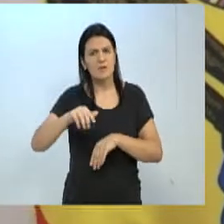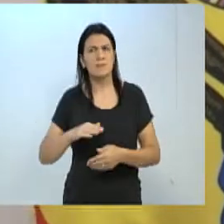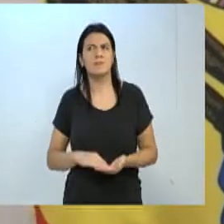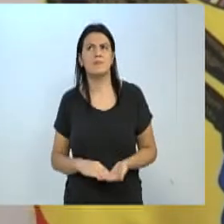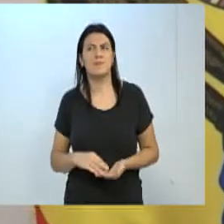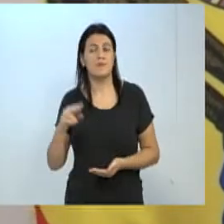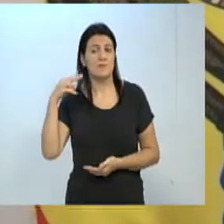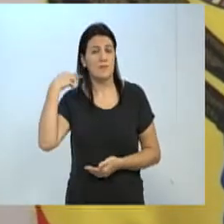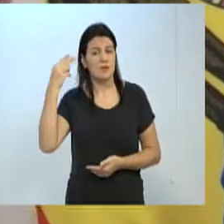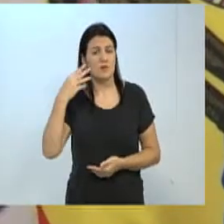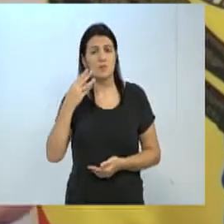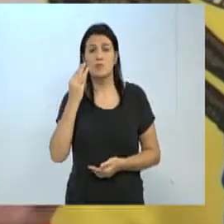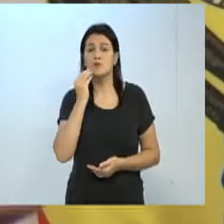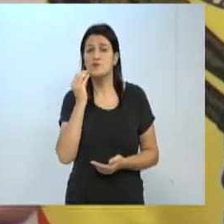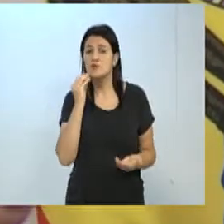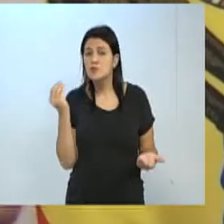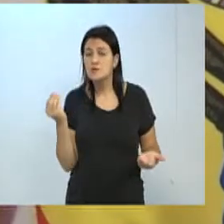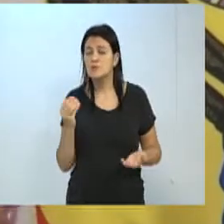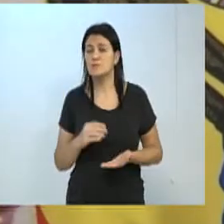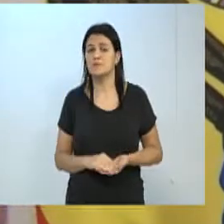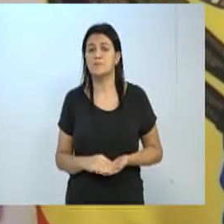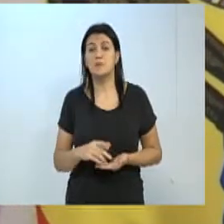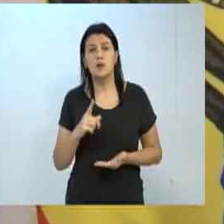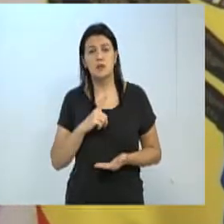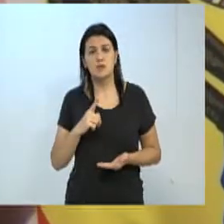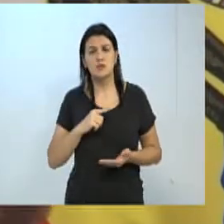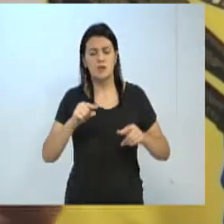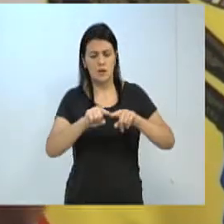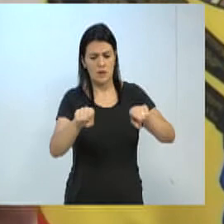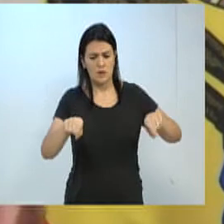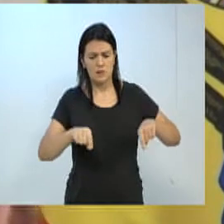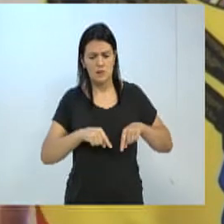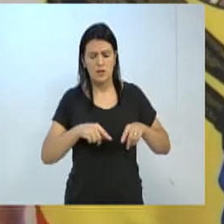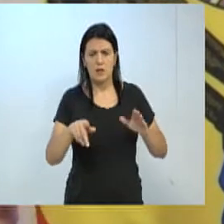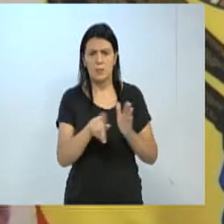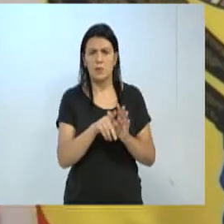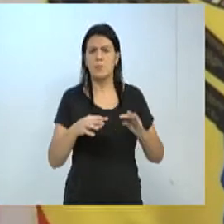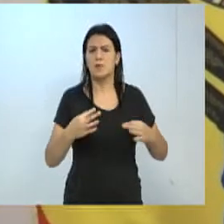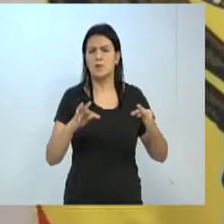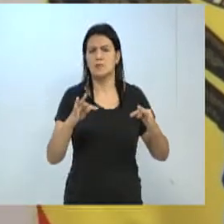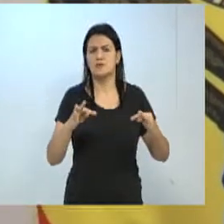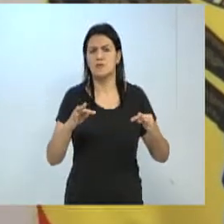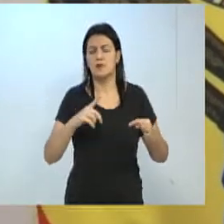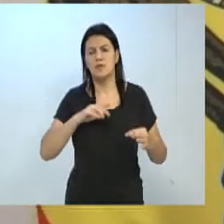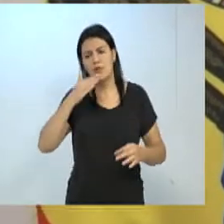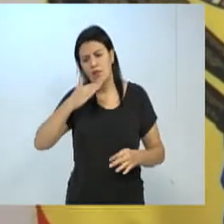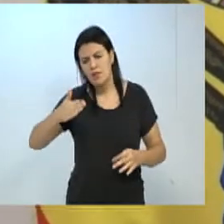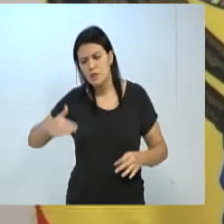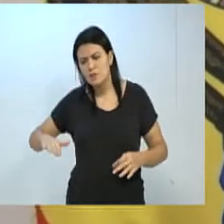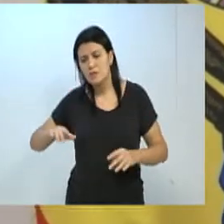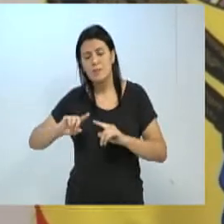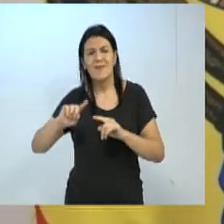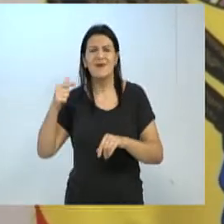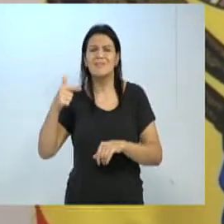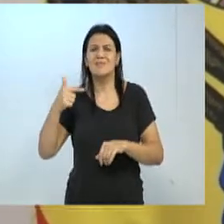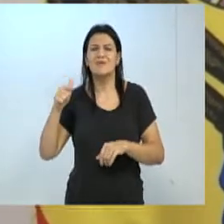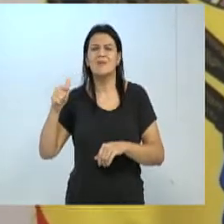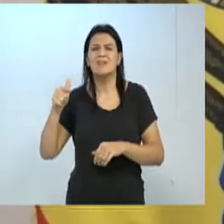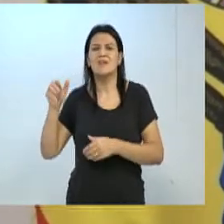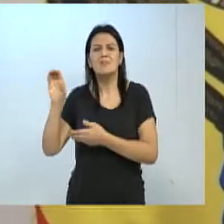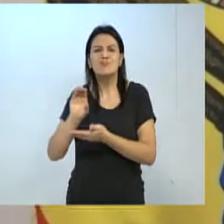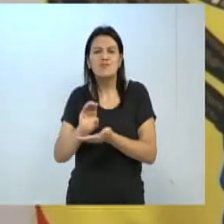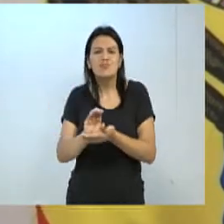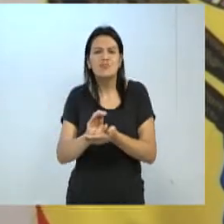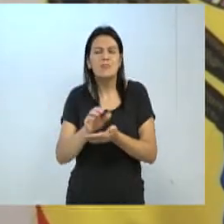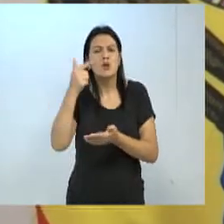Gilson. Nós temos o laboratório, temos as crianças e não temos recurso, talvez, para manter o professor. Que temos, mas vamos